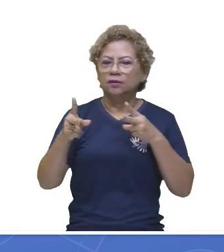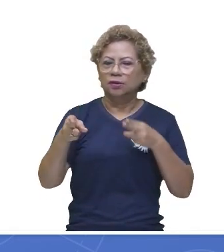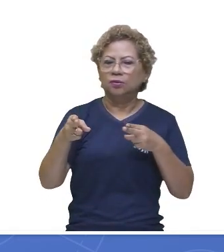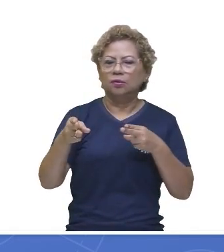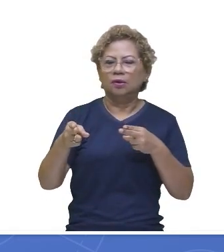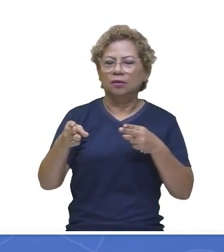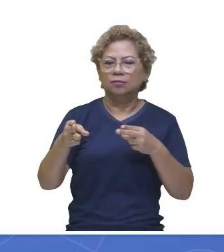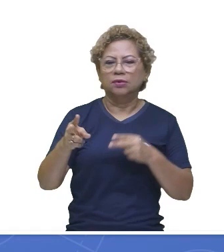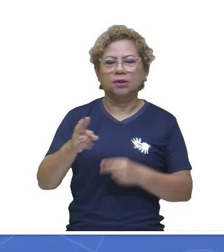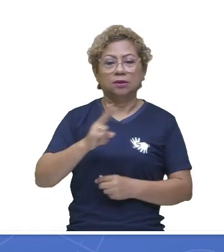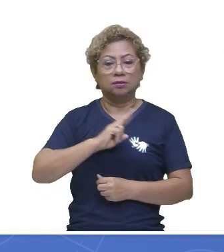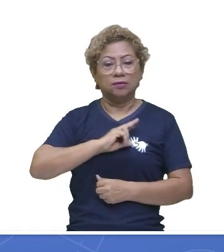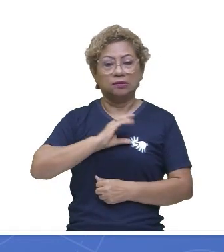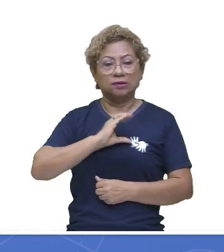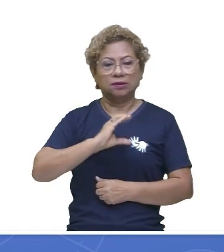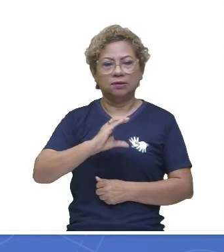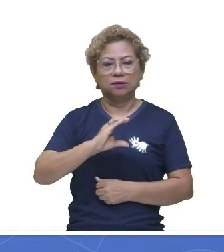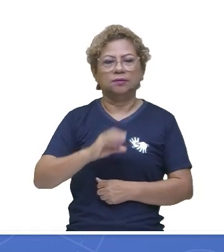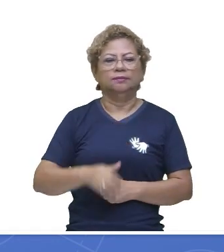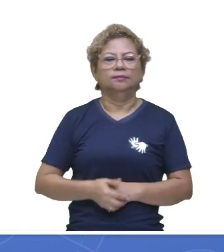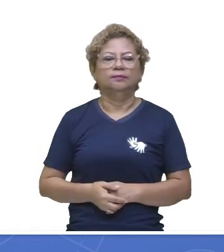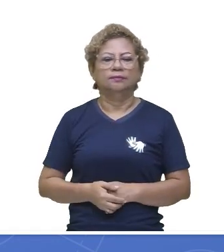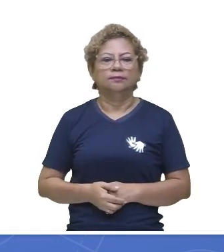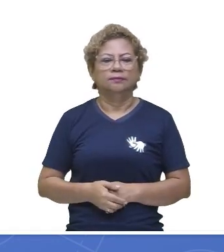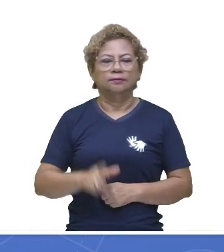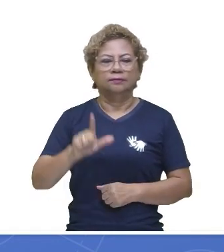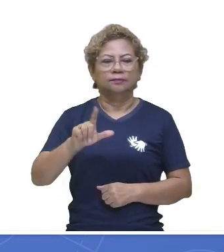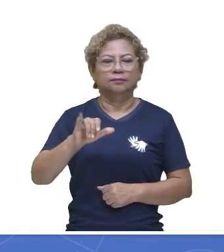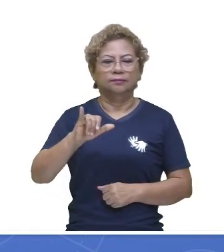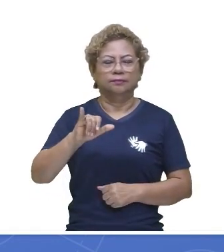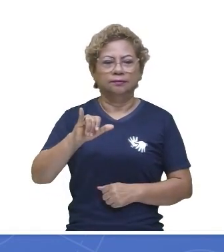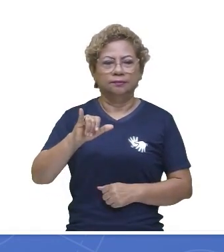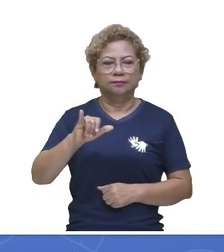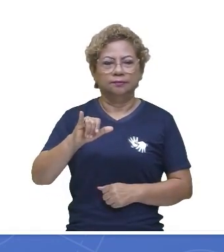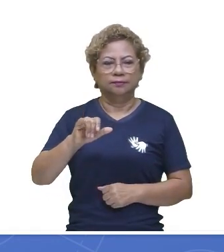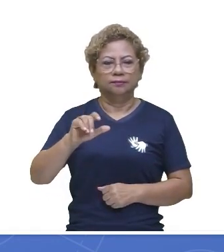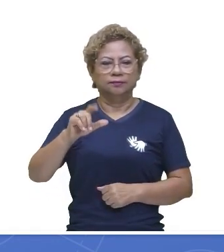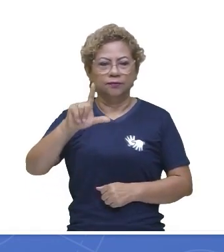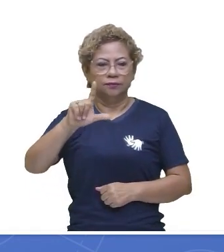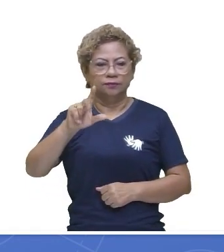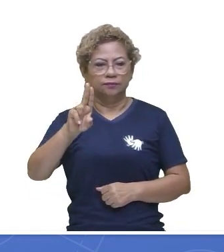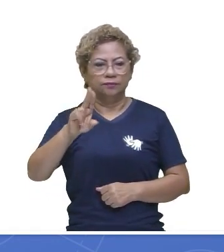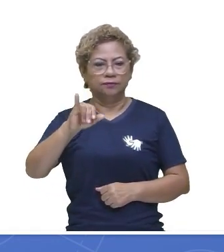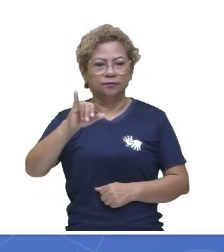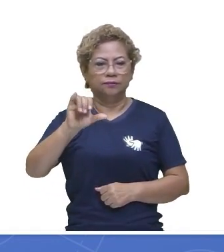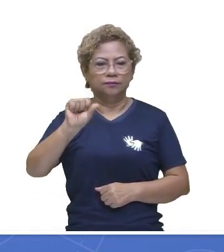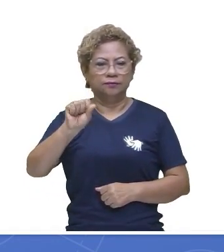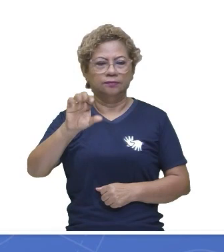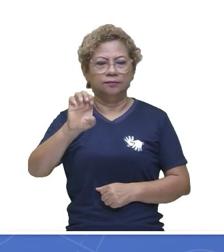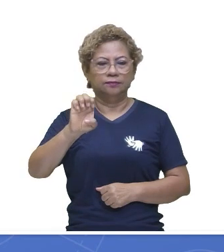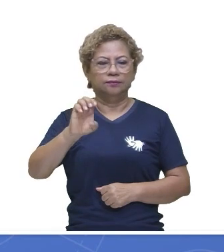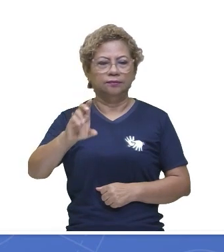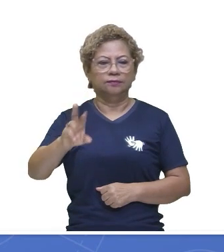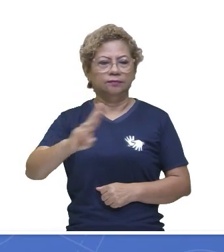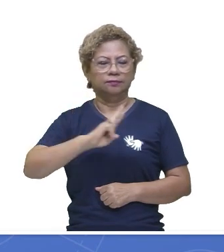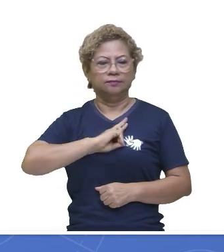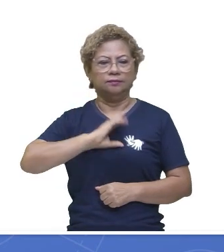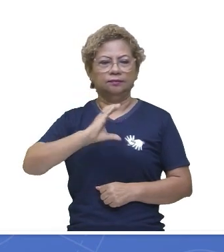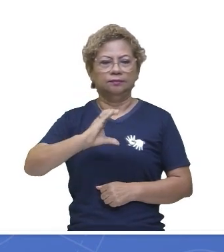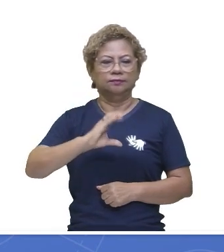Mais um aluno. Vamos ver se tem alguma resposta diferente da C. Se alguém colocou alguma coisa diferente.